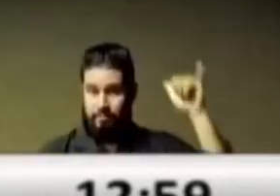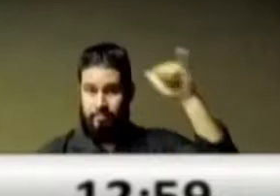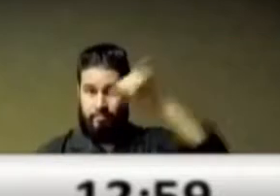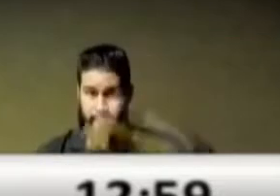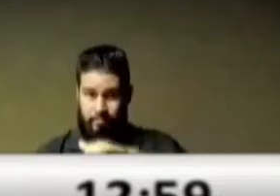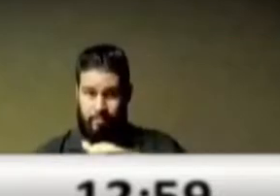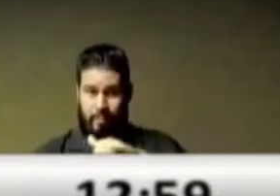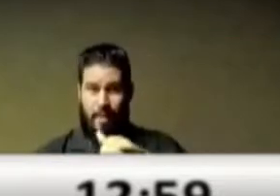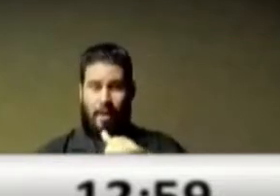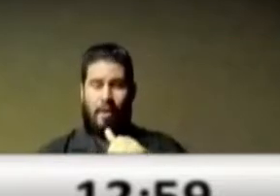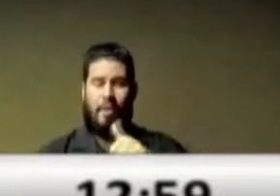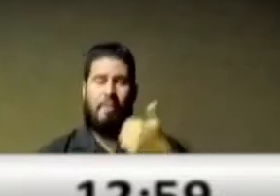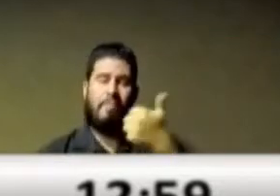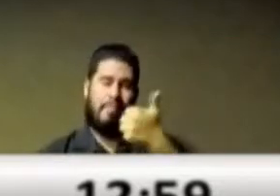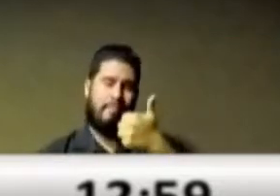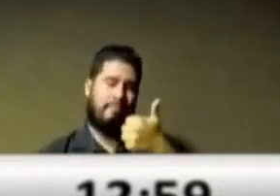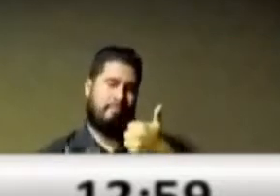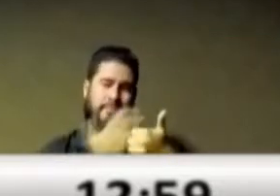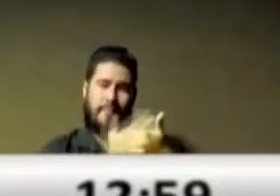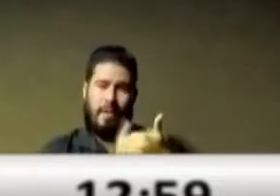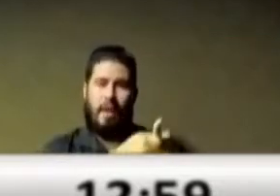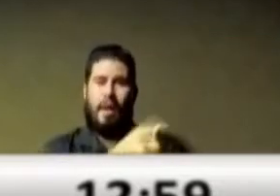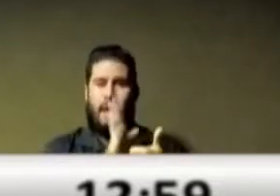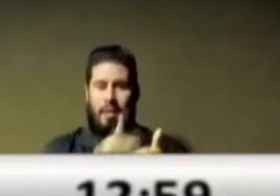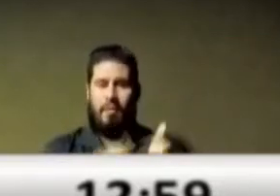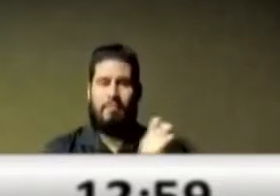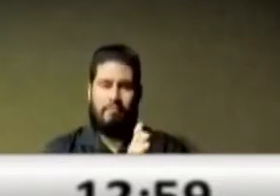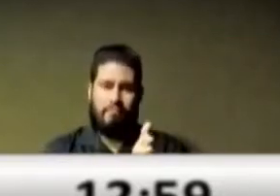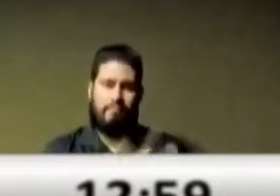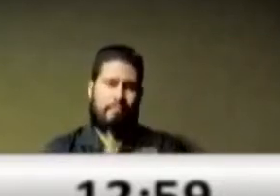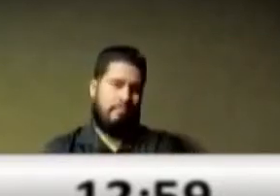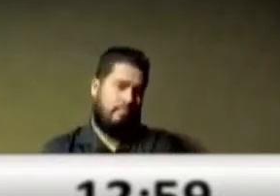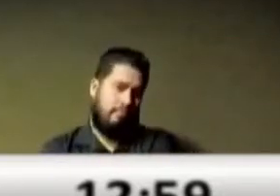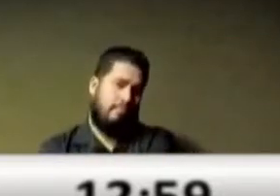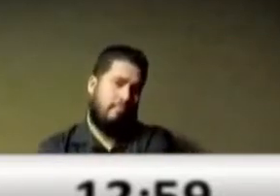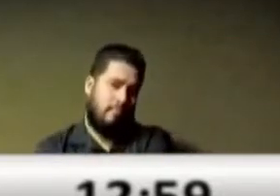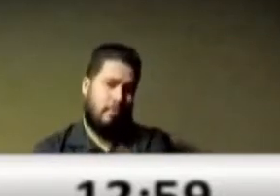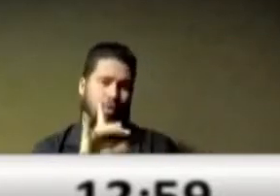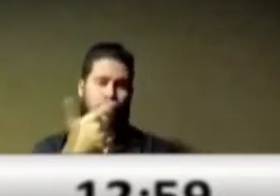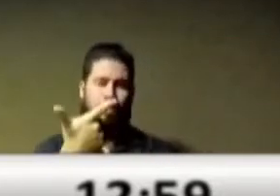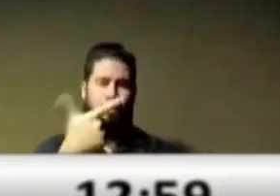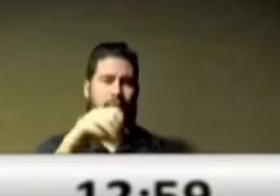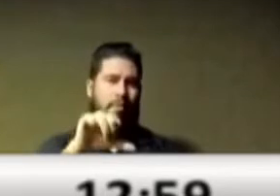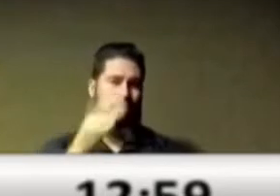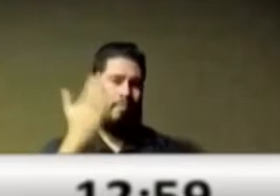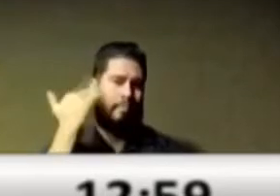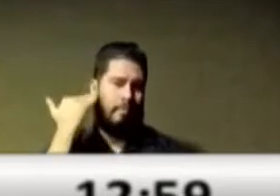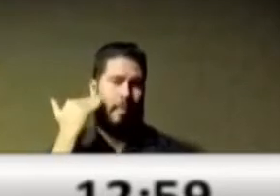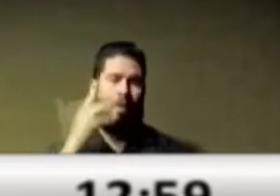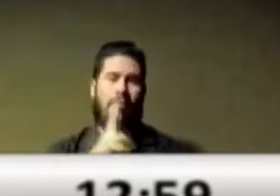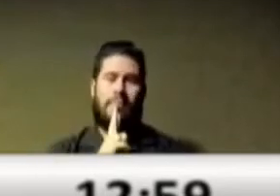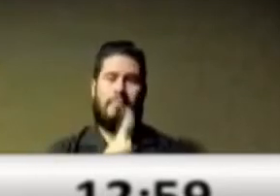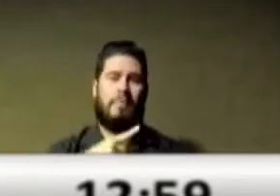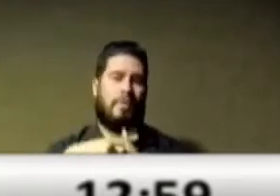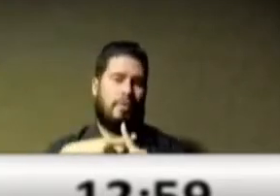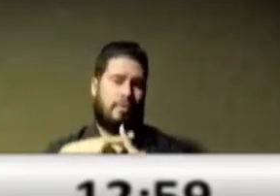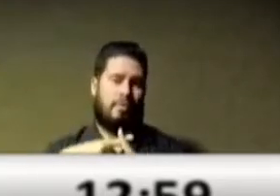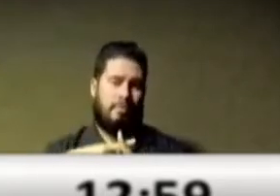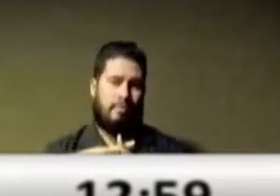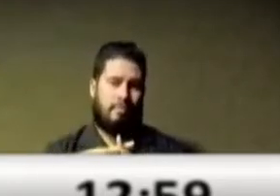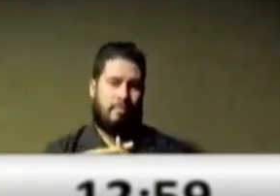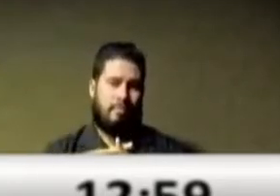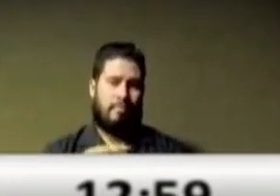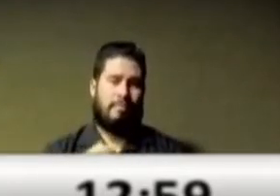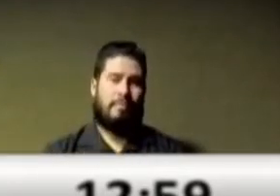O primeiro viajante, ele realizou a coleta no dia 29 e testou positivo.